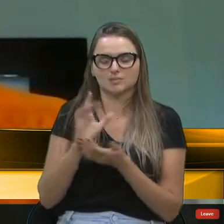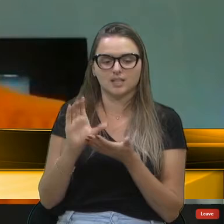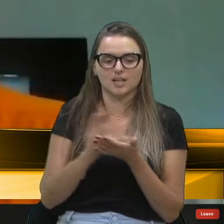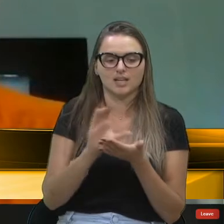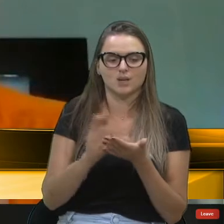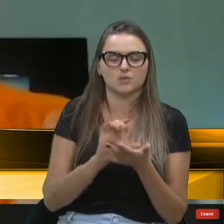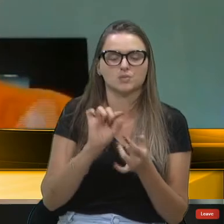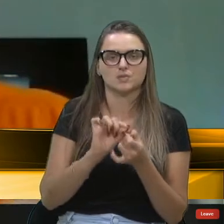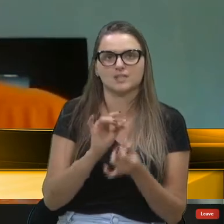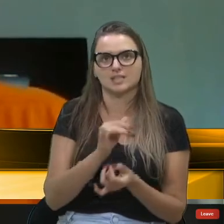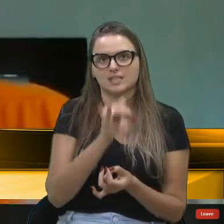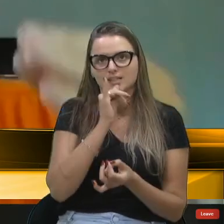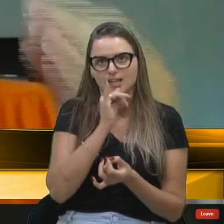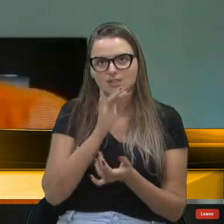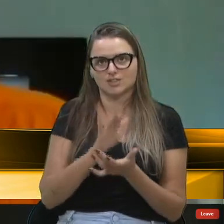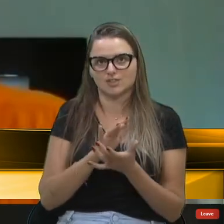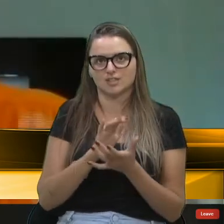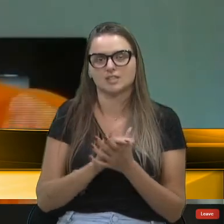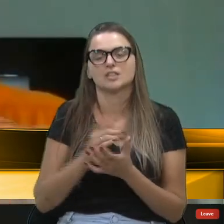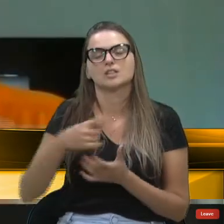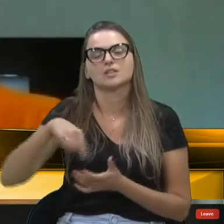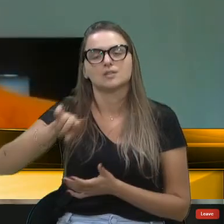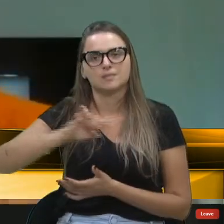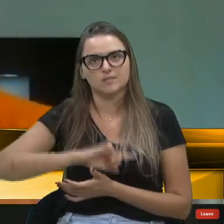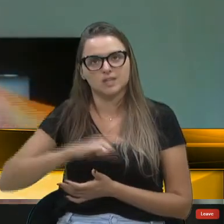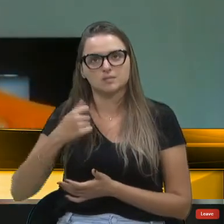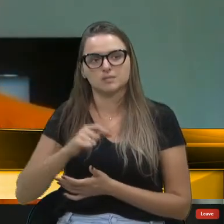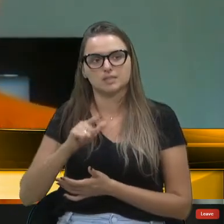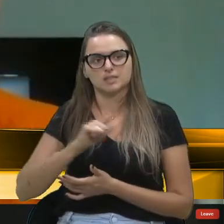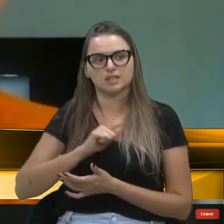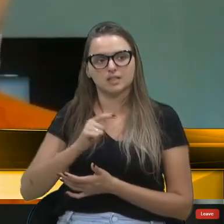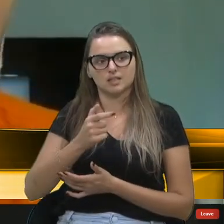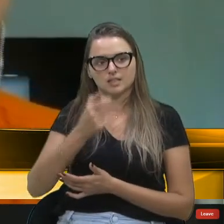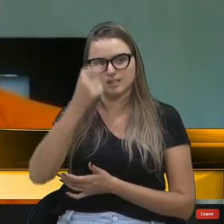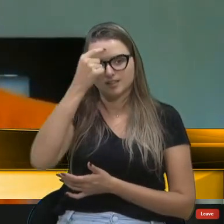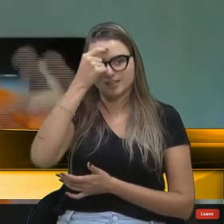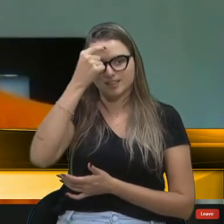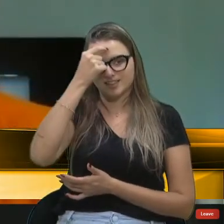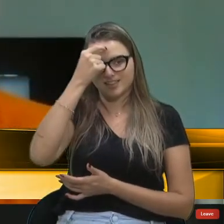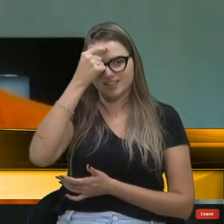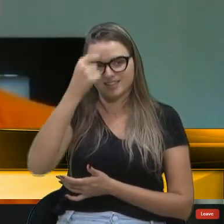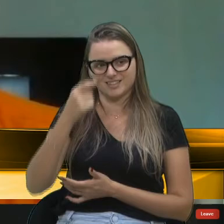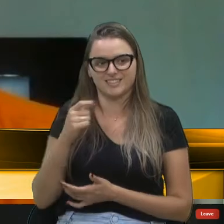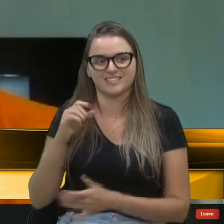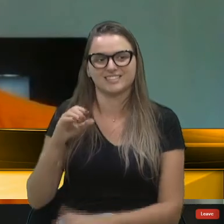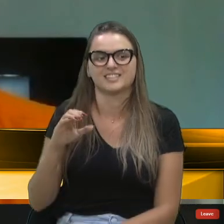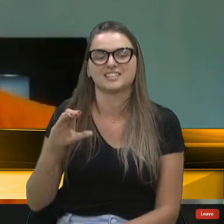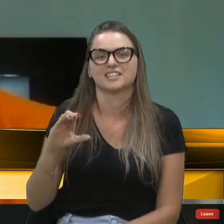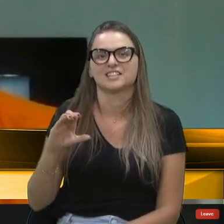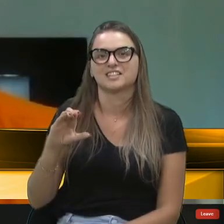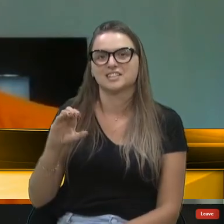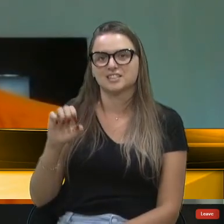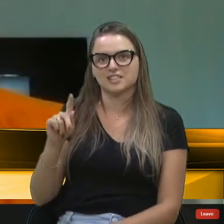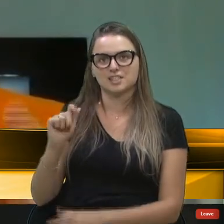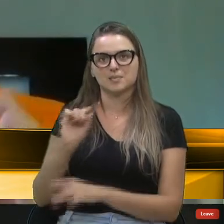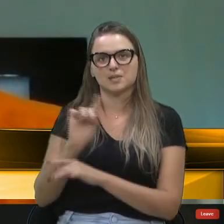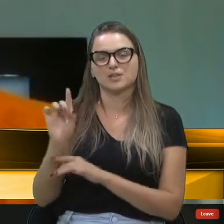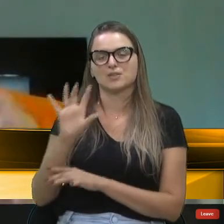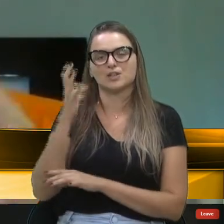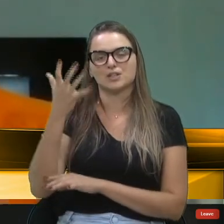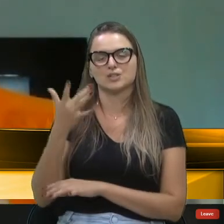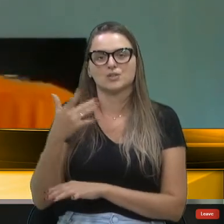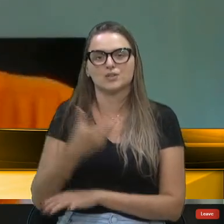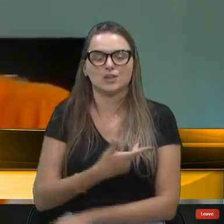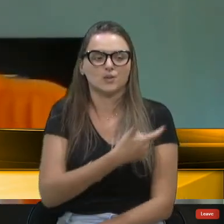para testagem. Então, assim, nós precisamos ter a ciência que daqui a pouco essa nova cepa não vai ser resolvida com a vacina, né? E a gente